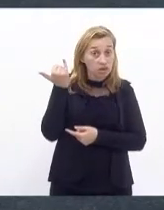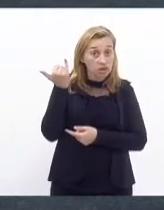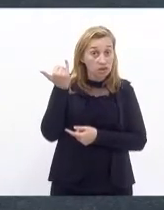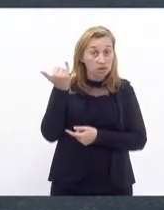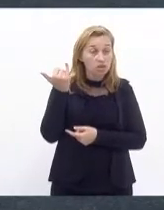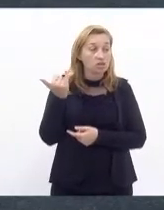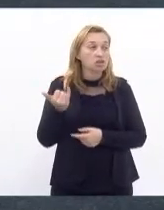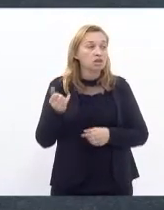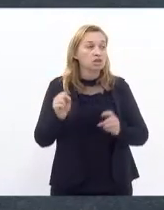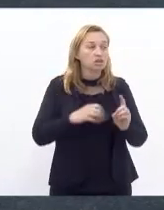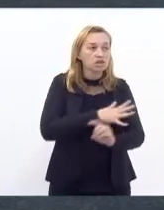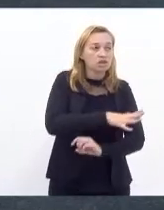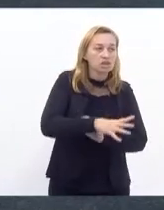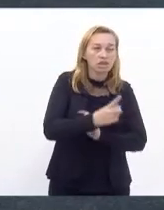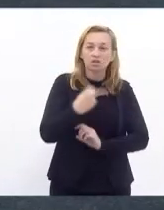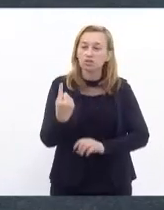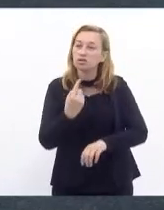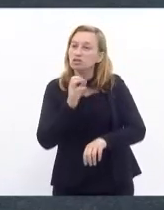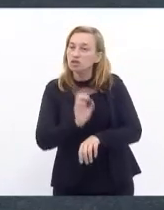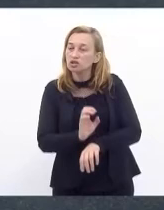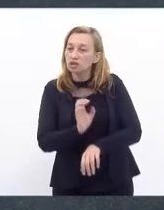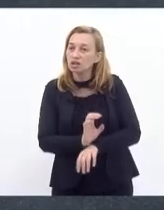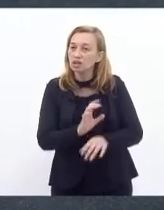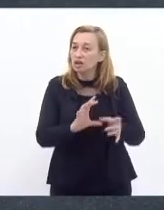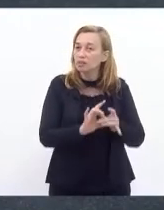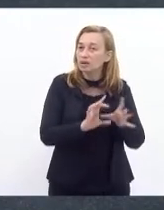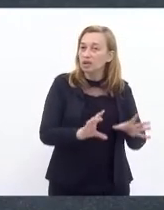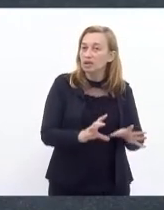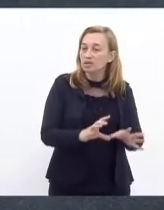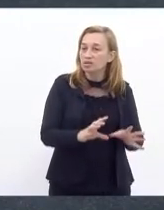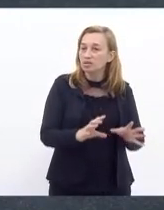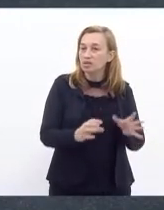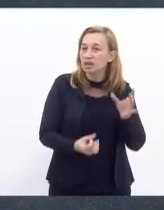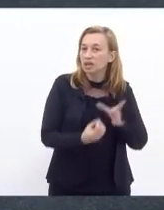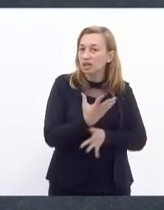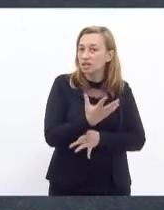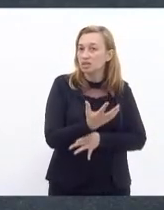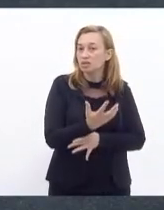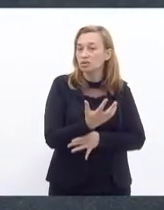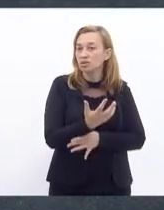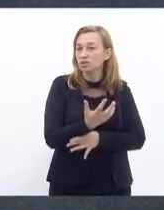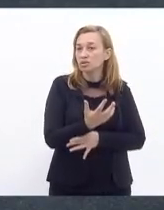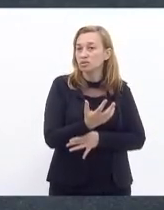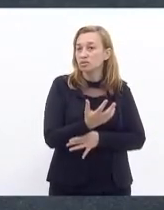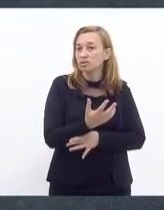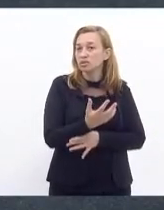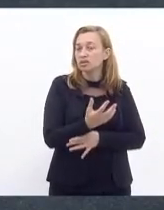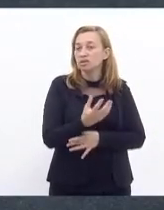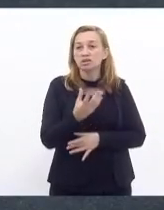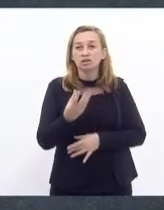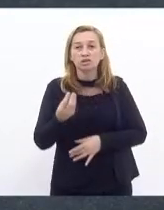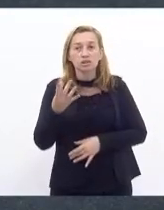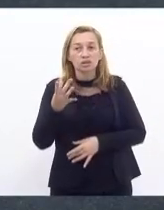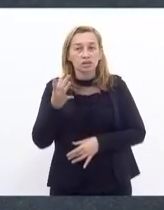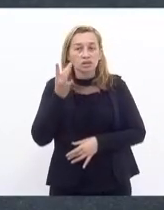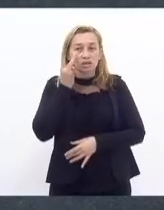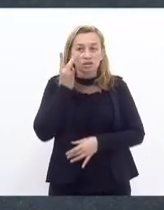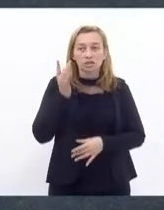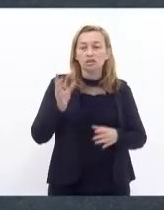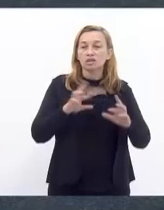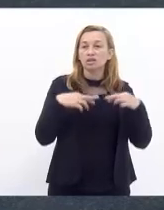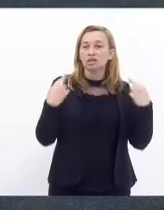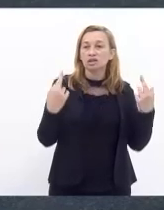da sociedade no nosso Estado, solicito autorização para a realização, né, presencial na sala de reuniões da